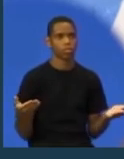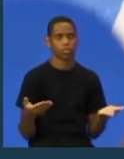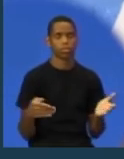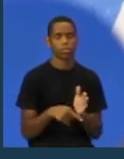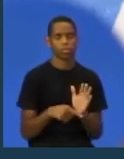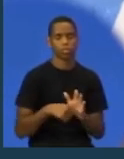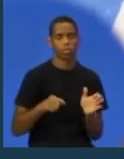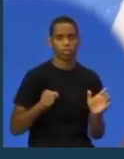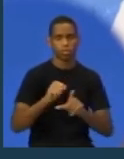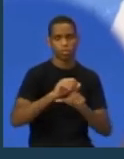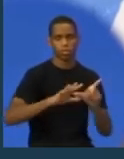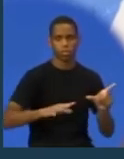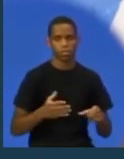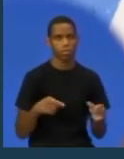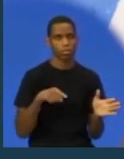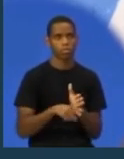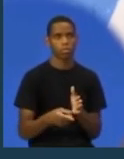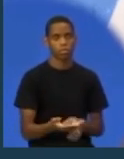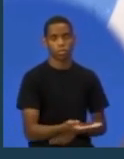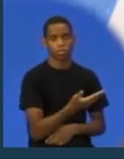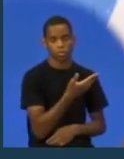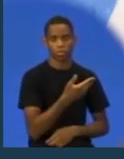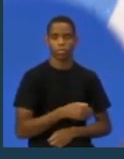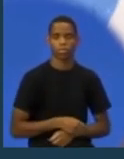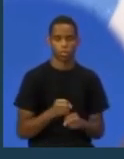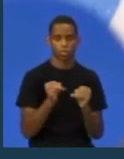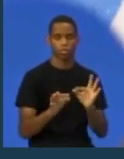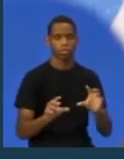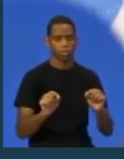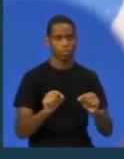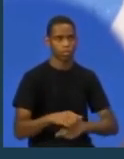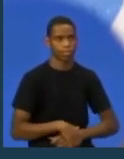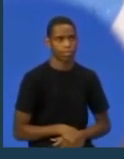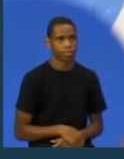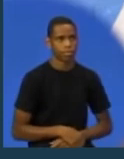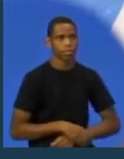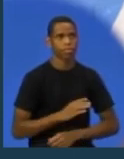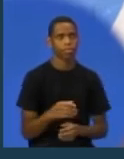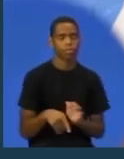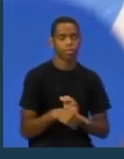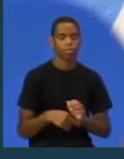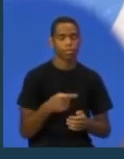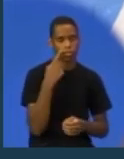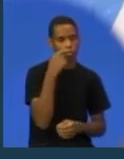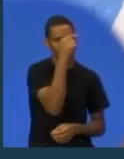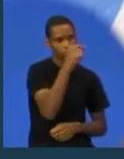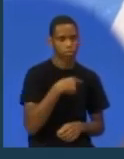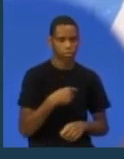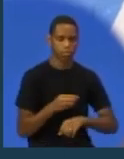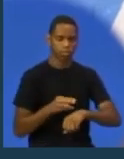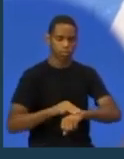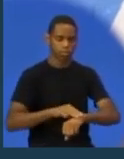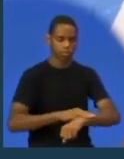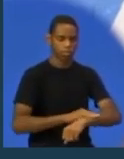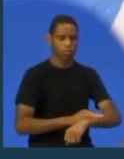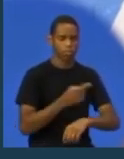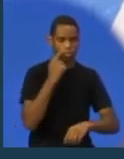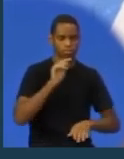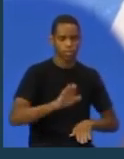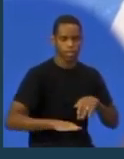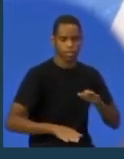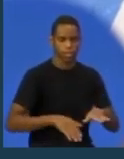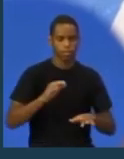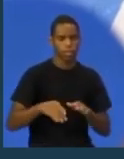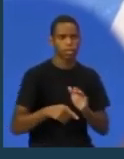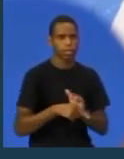de interatividade e a pergunta é a seguinte: qual músculo abaixo possui menor tempo de ativação